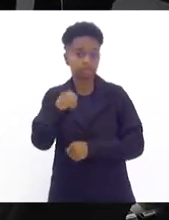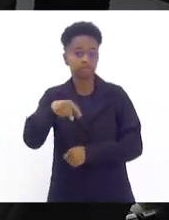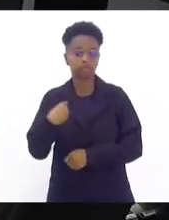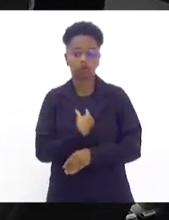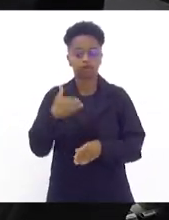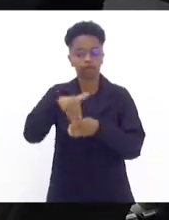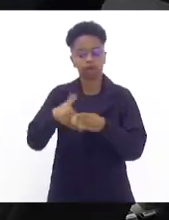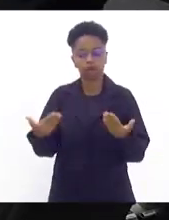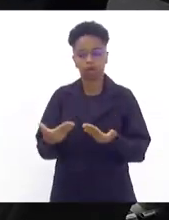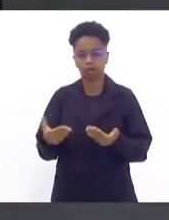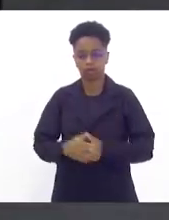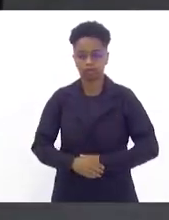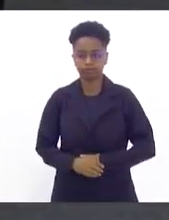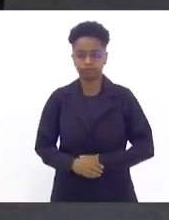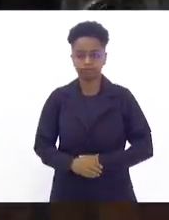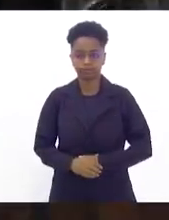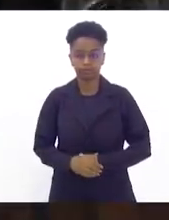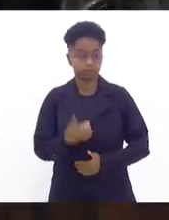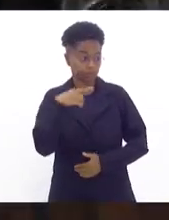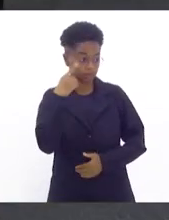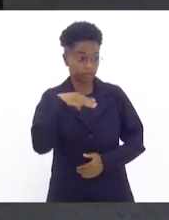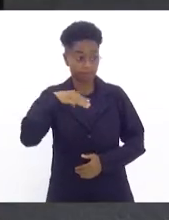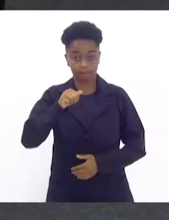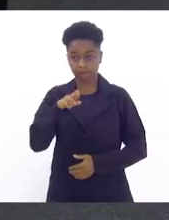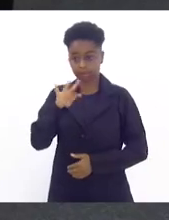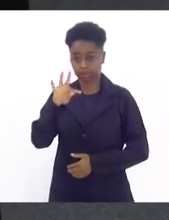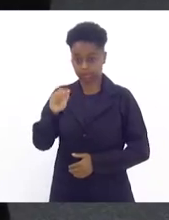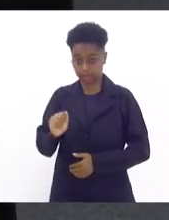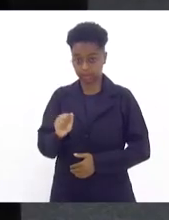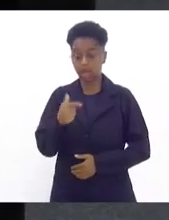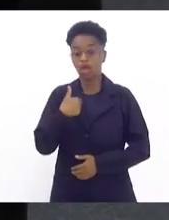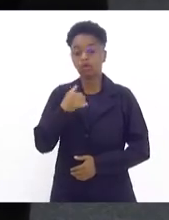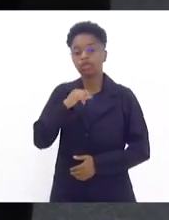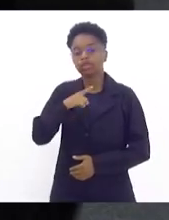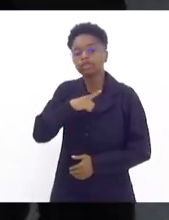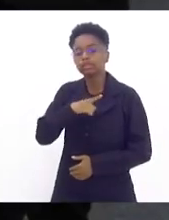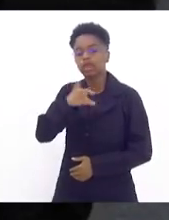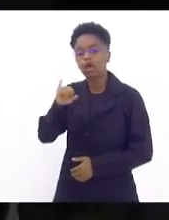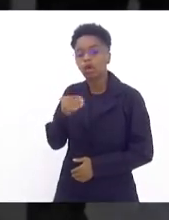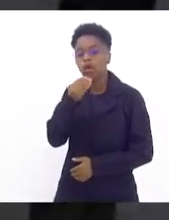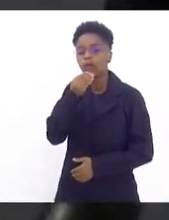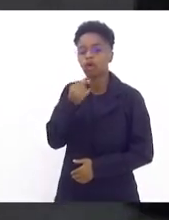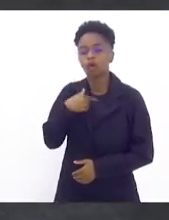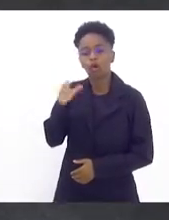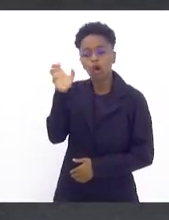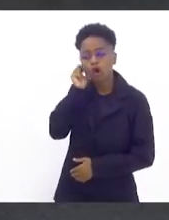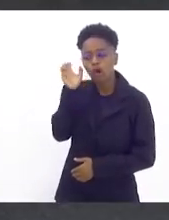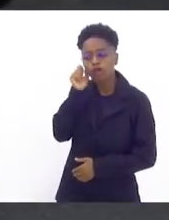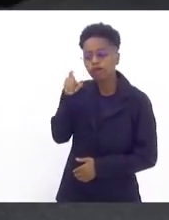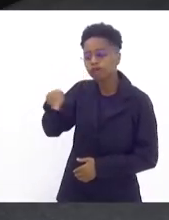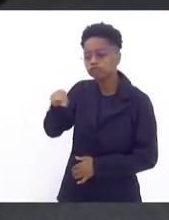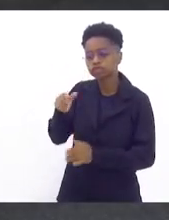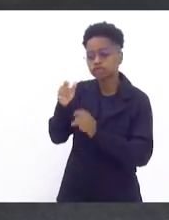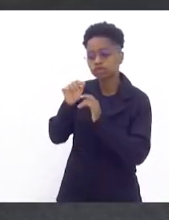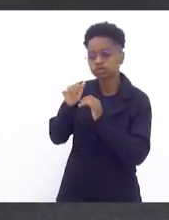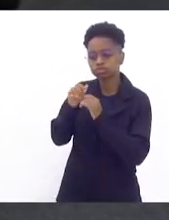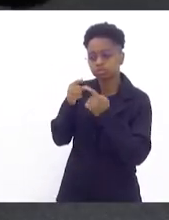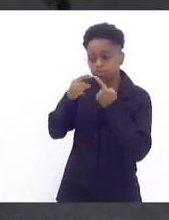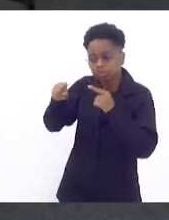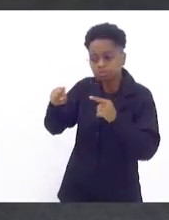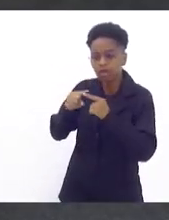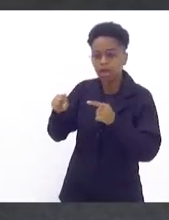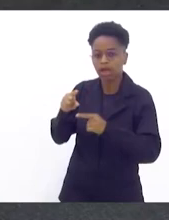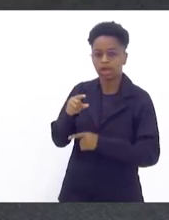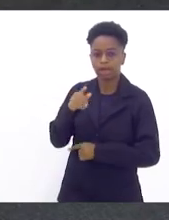dia de hoje. Presidente. Deputada Marta Rocha. Eu tive a oportunidade de ouvir aqui a manifestação do deputado